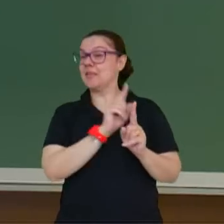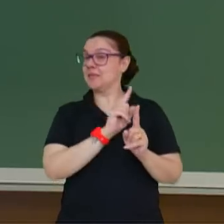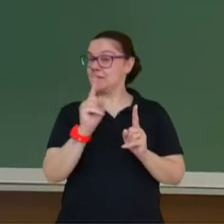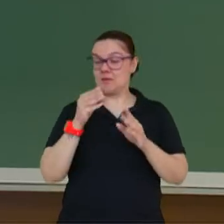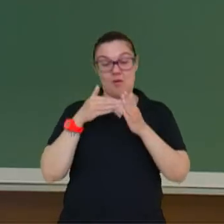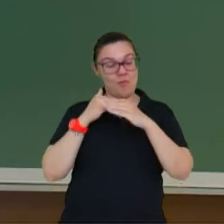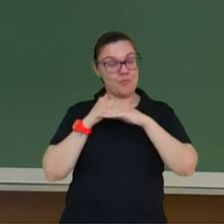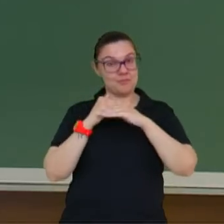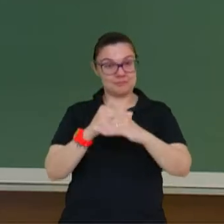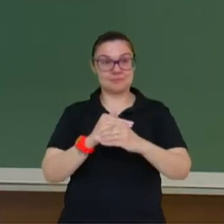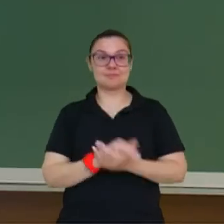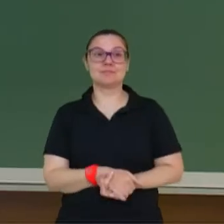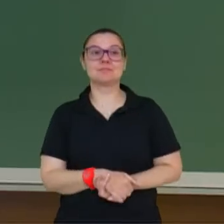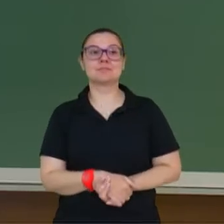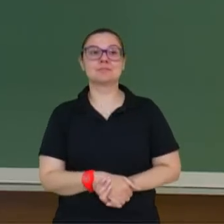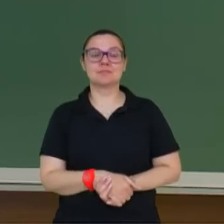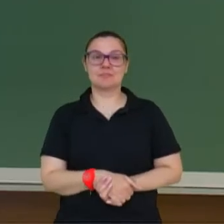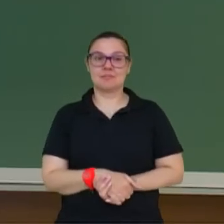não linear.